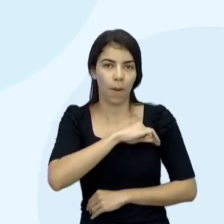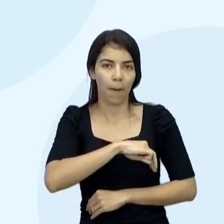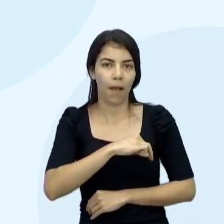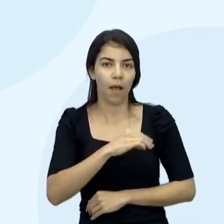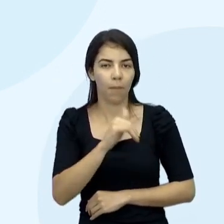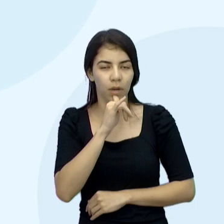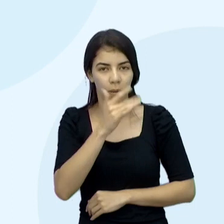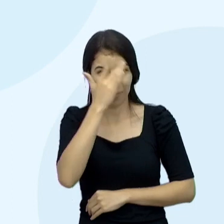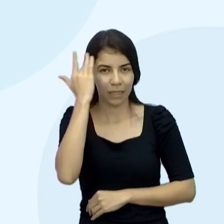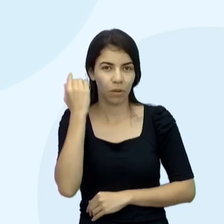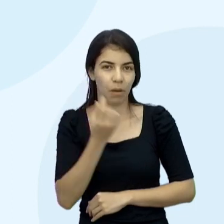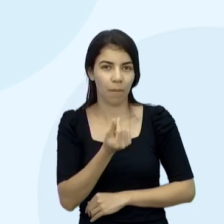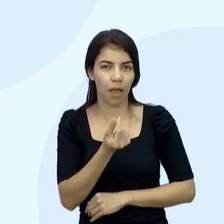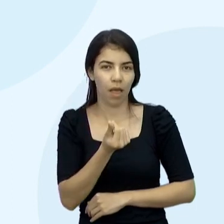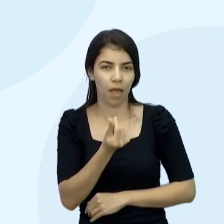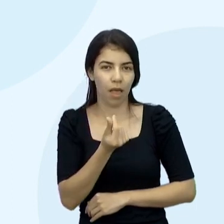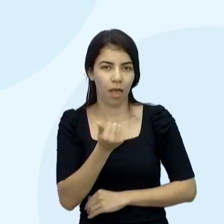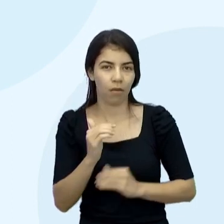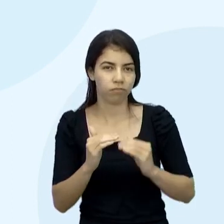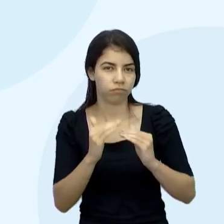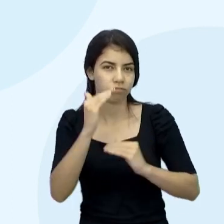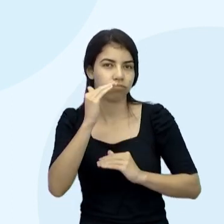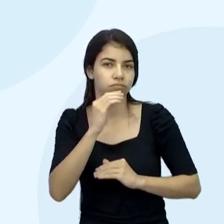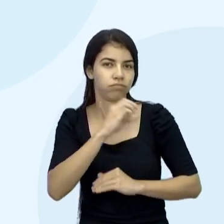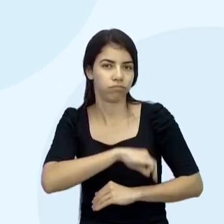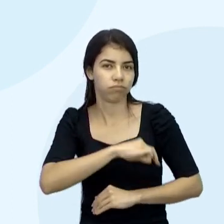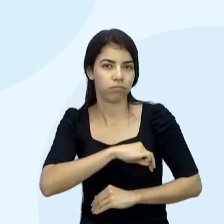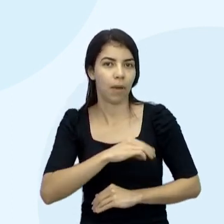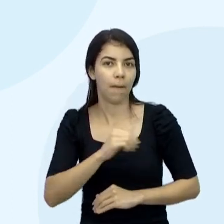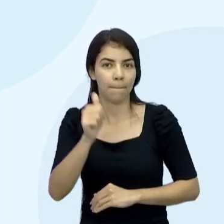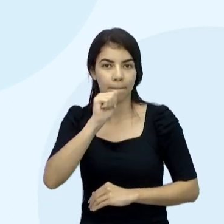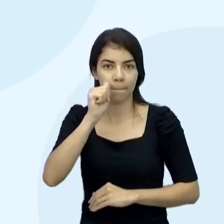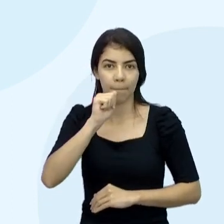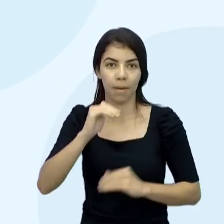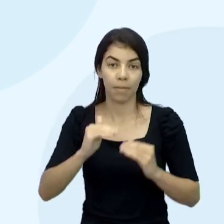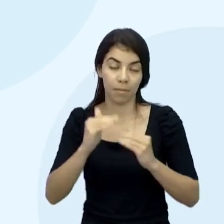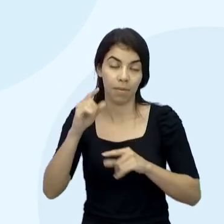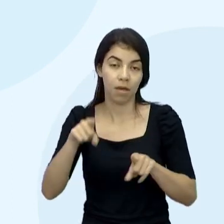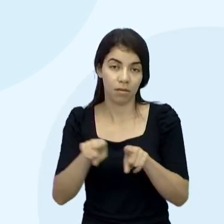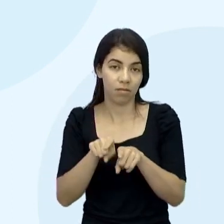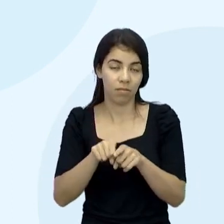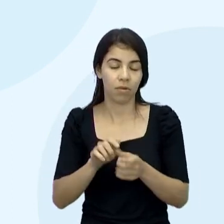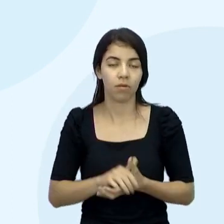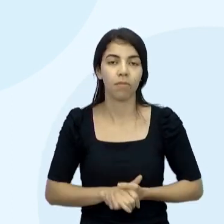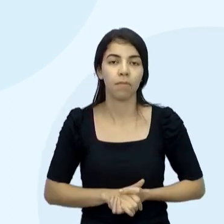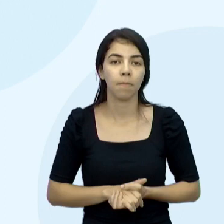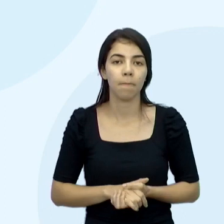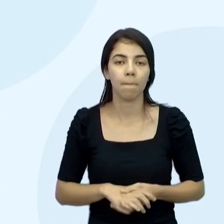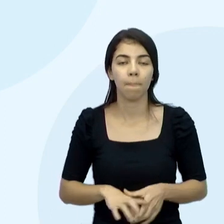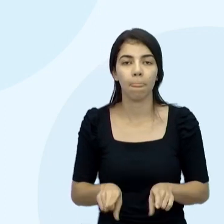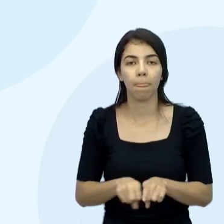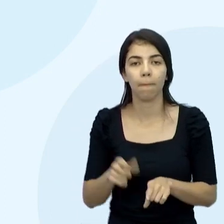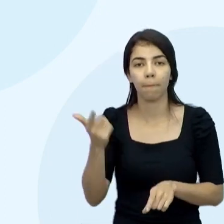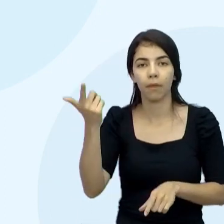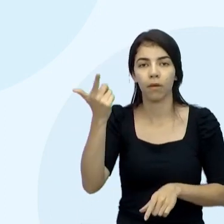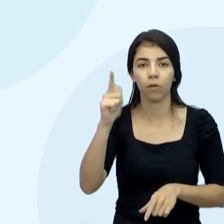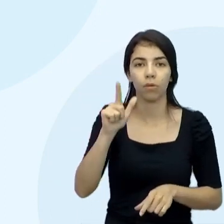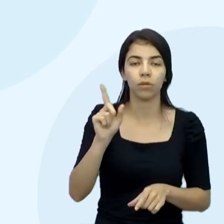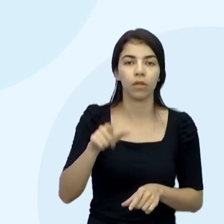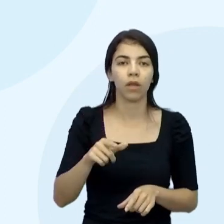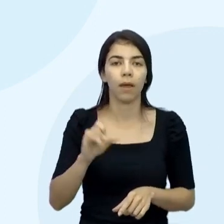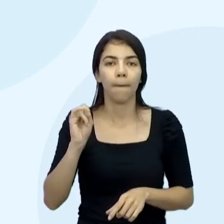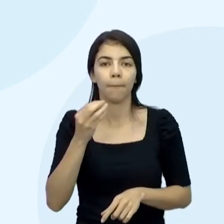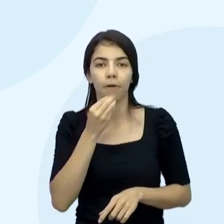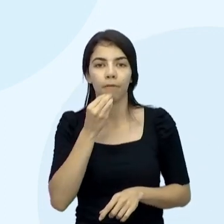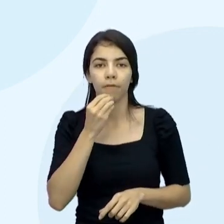grana o cara tem, mais ele bebe. Veja que preocupante. Tudo bem? E aí, em contrapartida, né, já aproveita